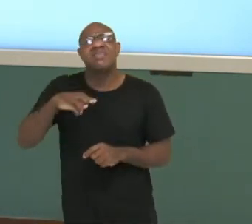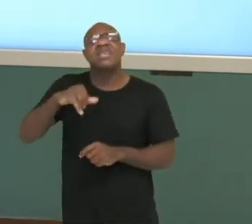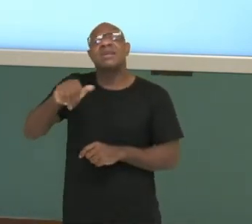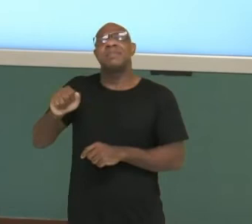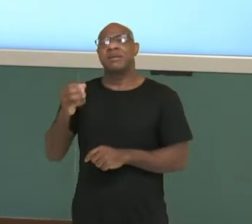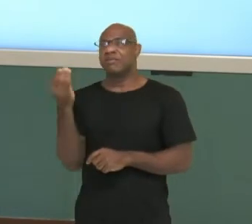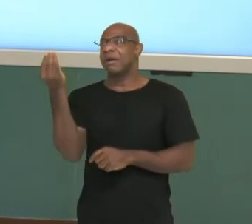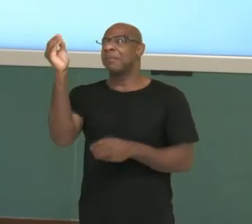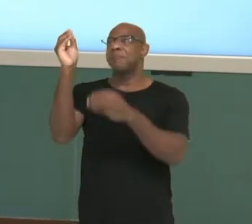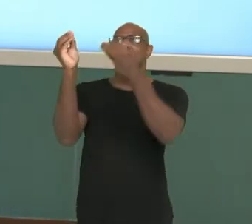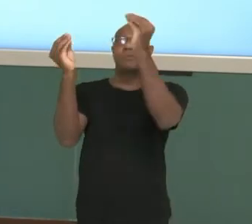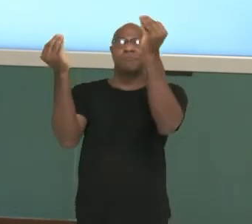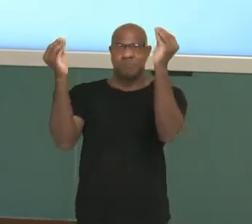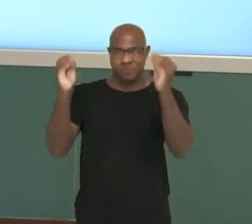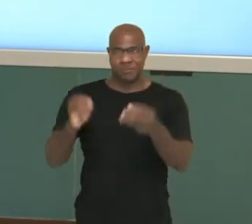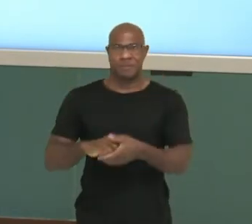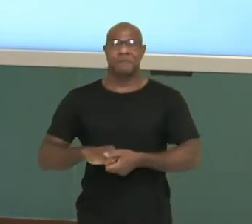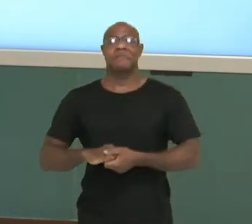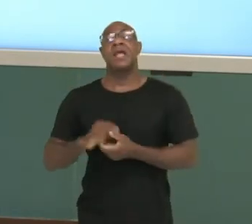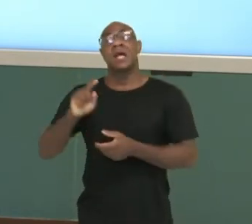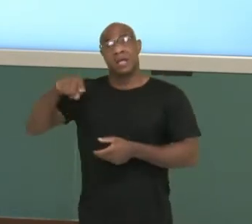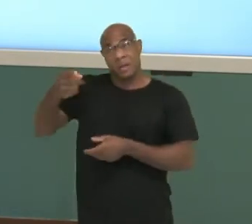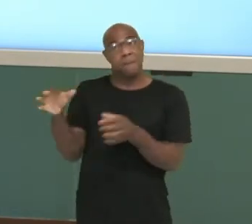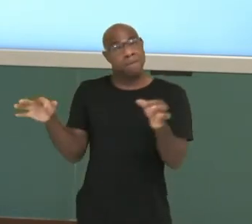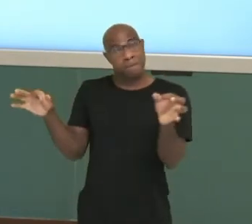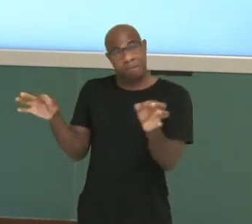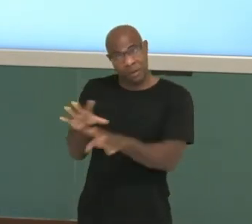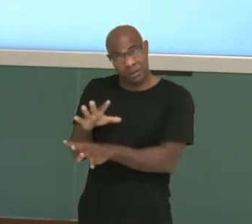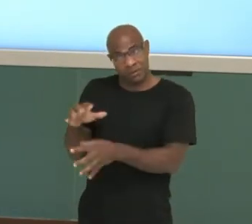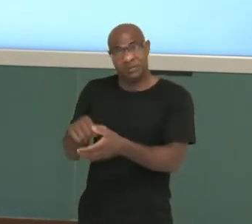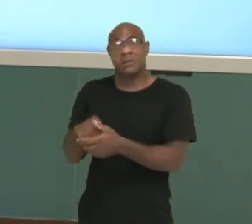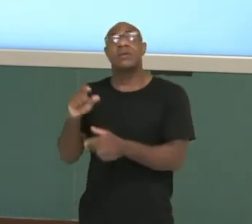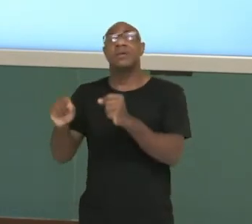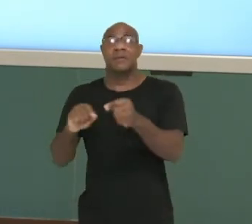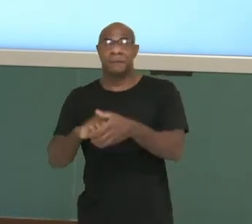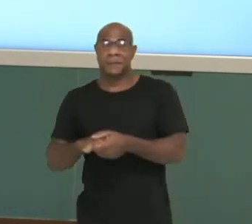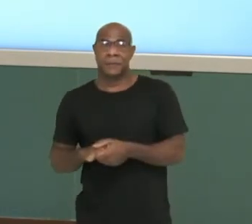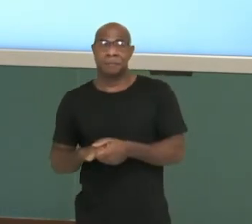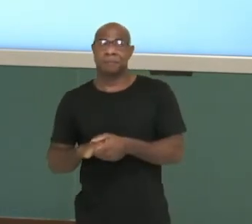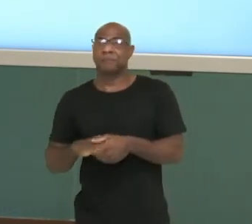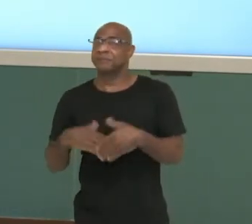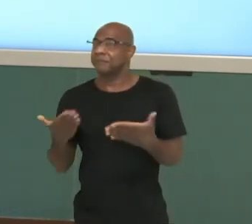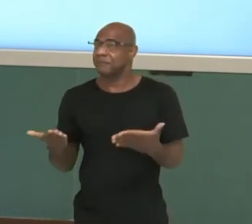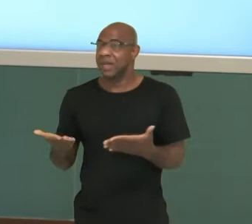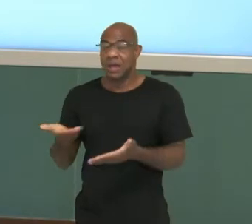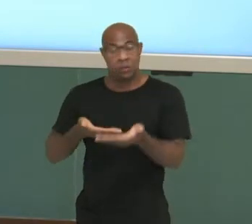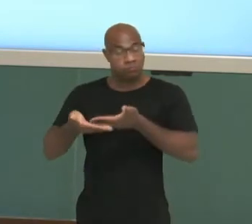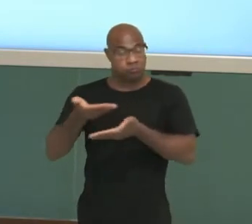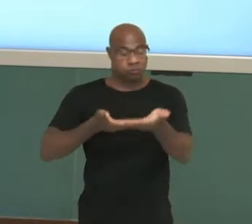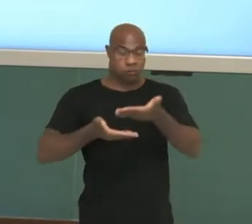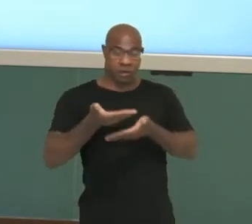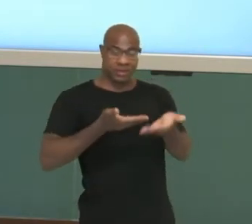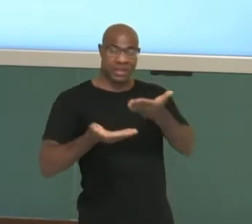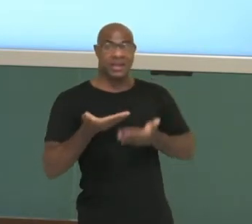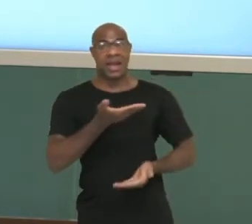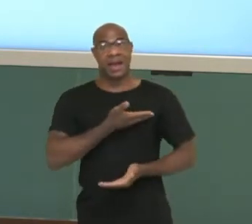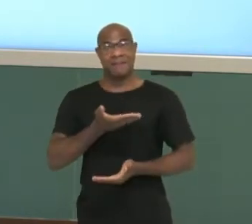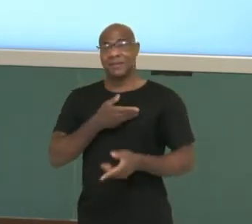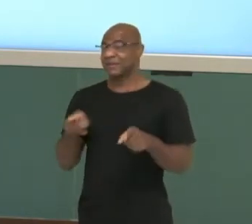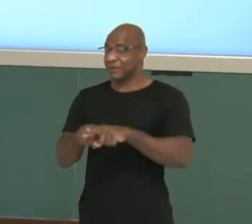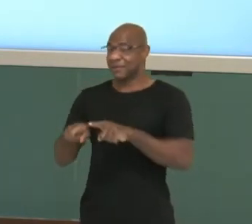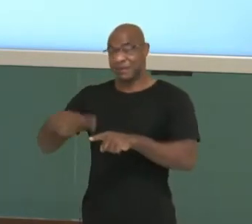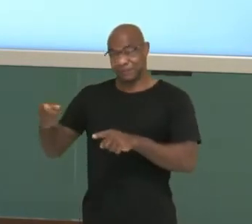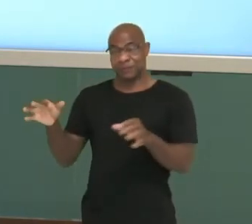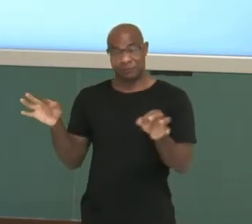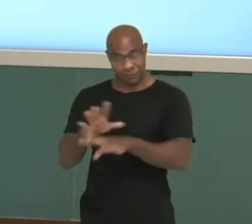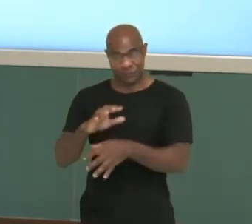mapa conceitual. Depois de feito, é hora de trocar ideias ali com os seus colegas e o